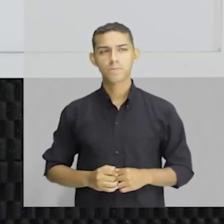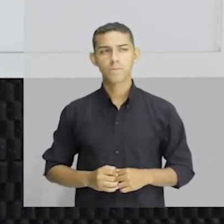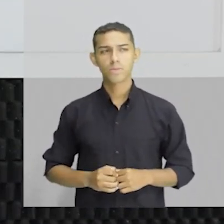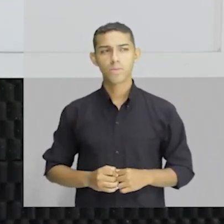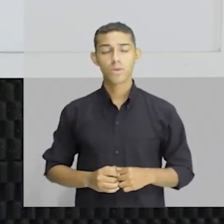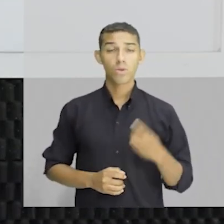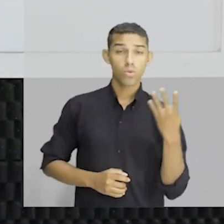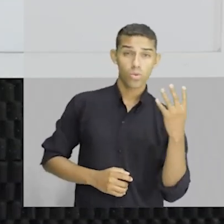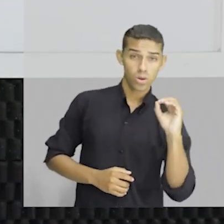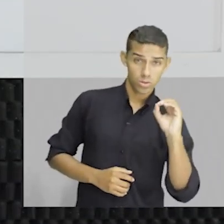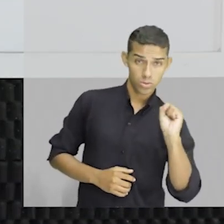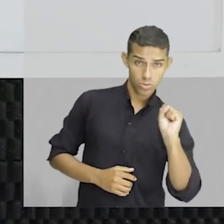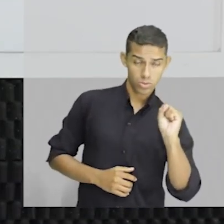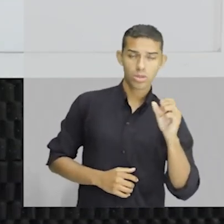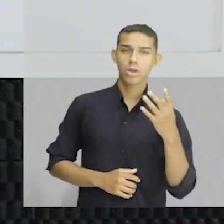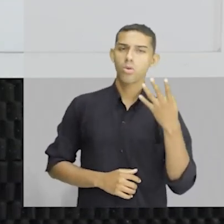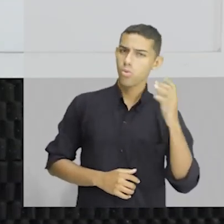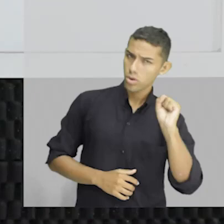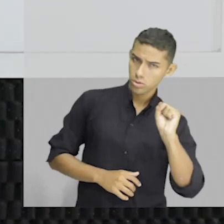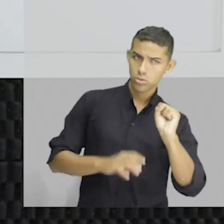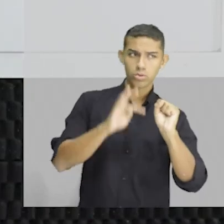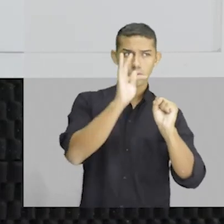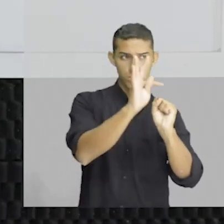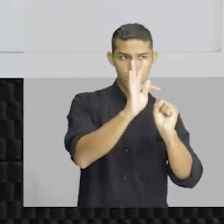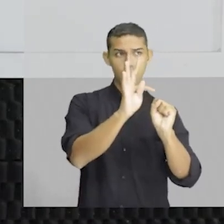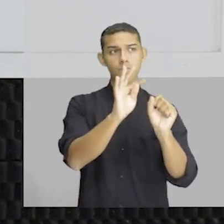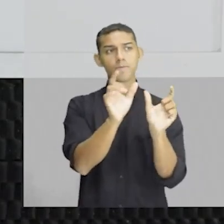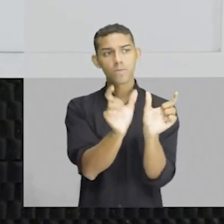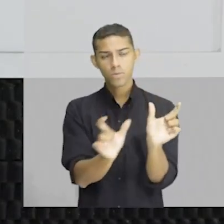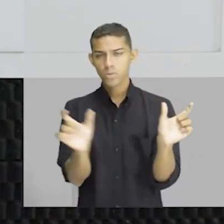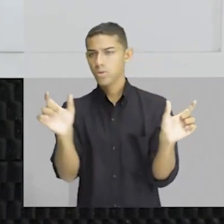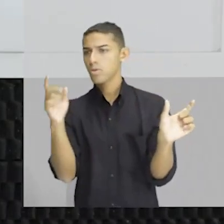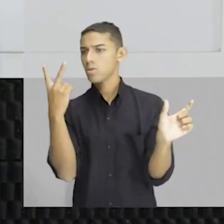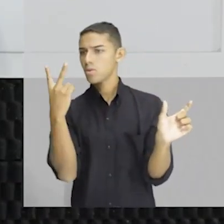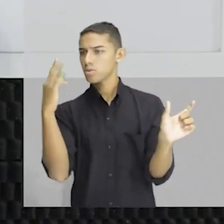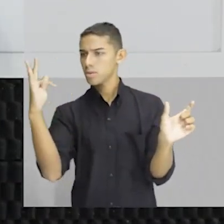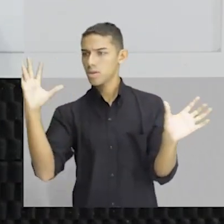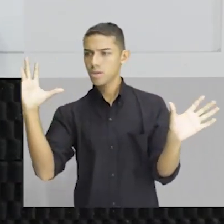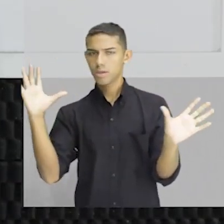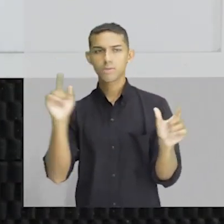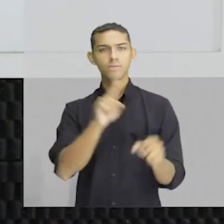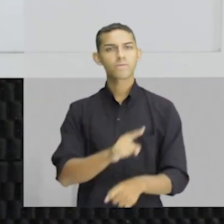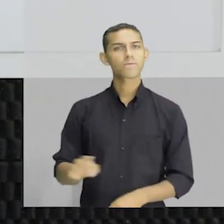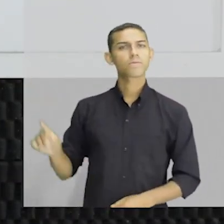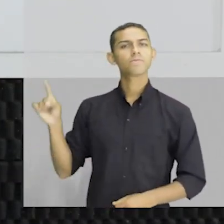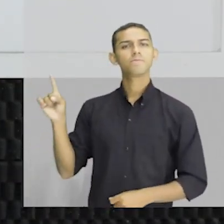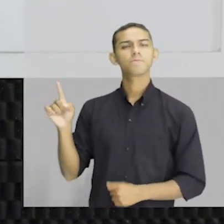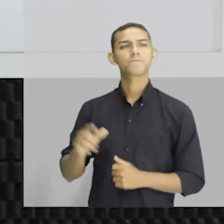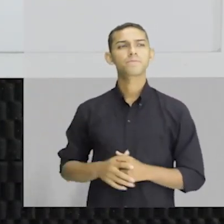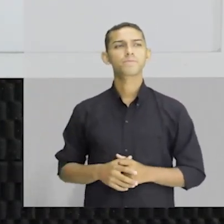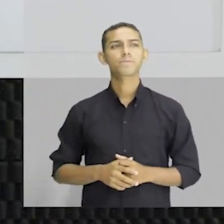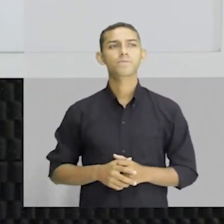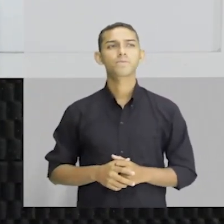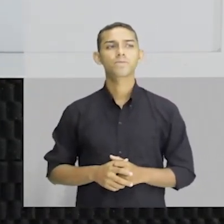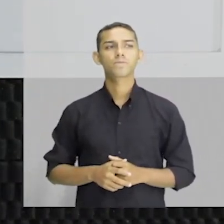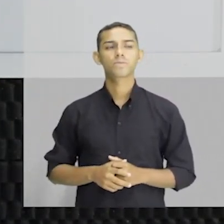48t com dois t 48t + 2T vão para cá ó